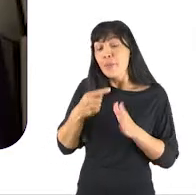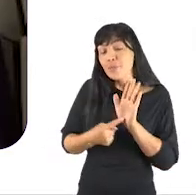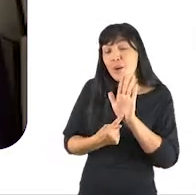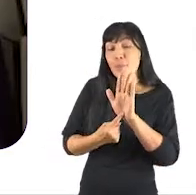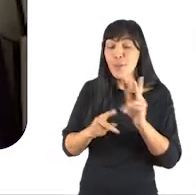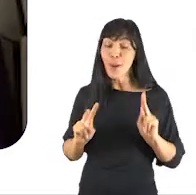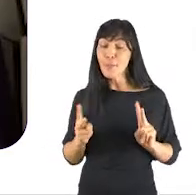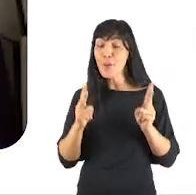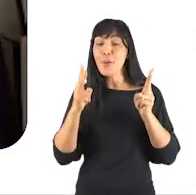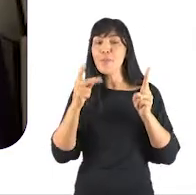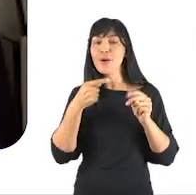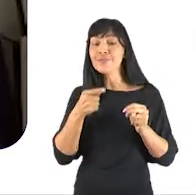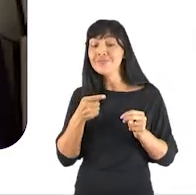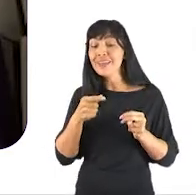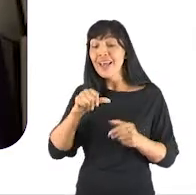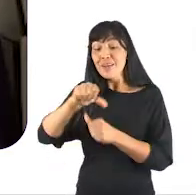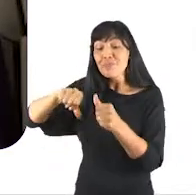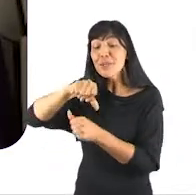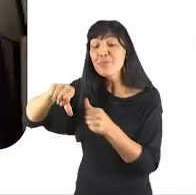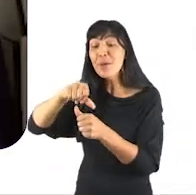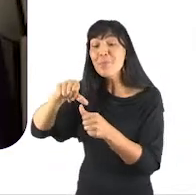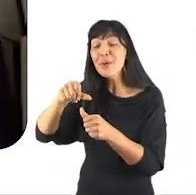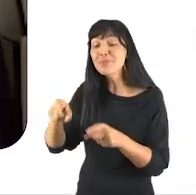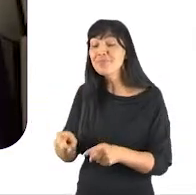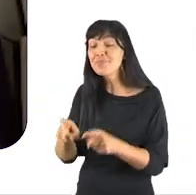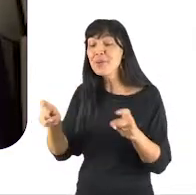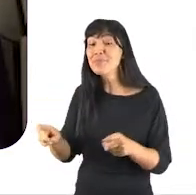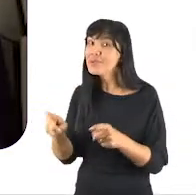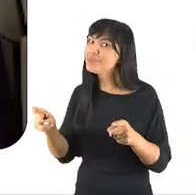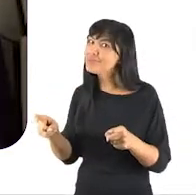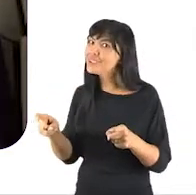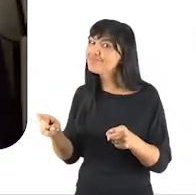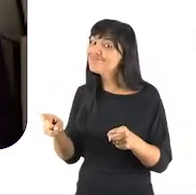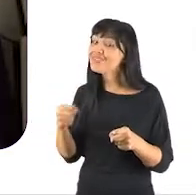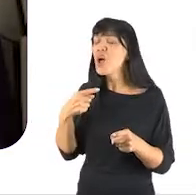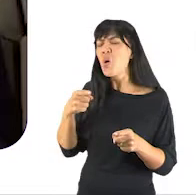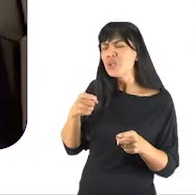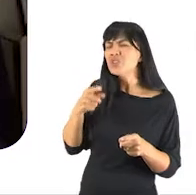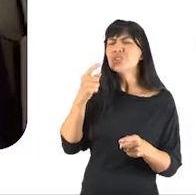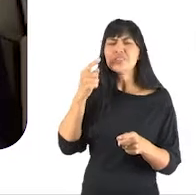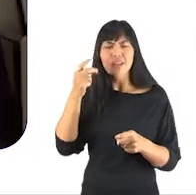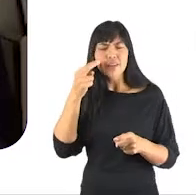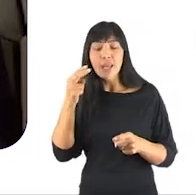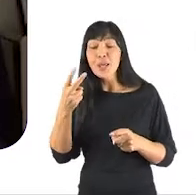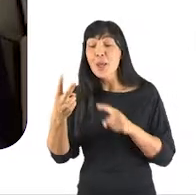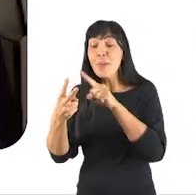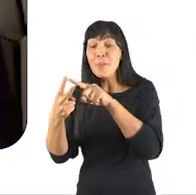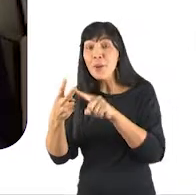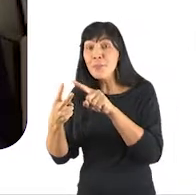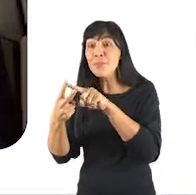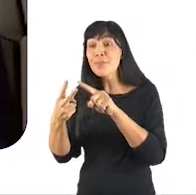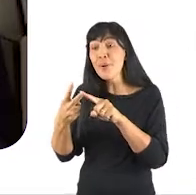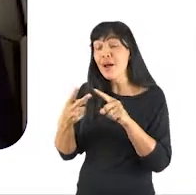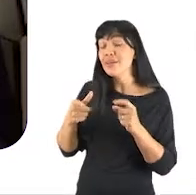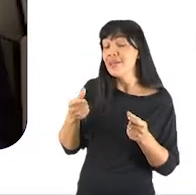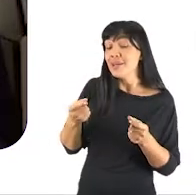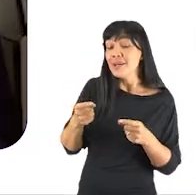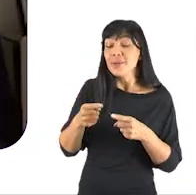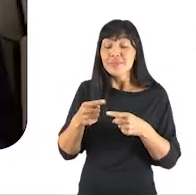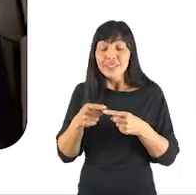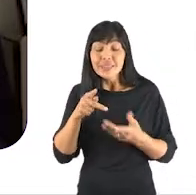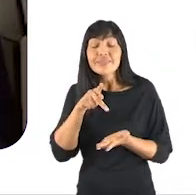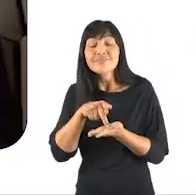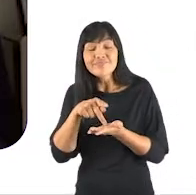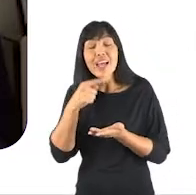das organizações, ela é chamada transformação digital. Então, a gente tem ouvido falar muito desses dois termos, mas, na verdade,